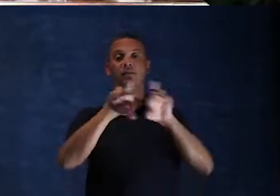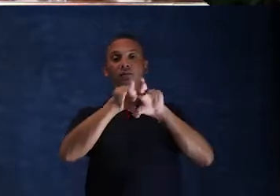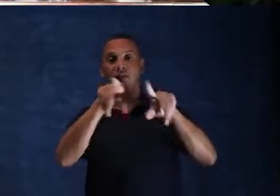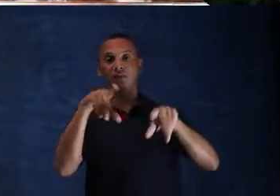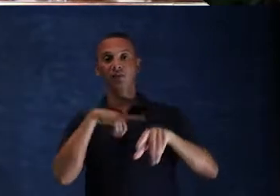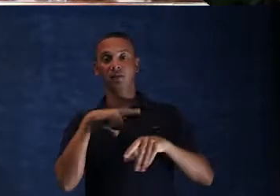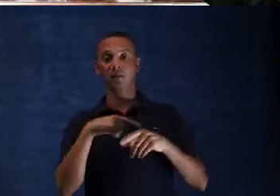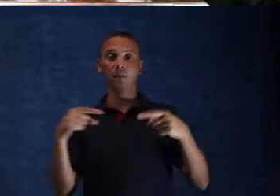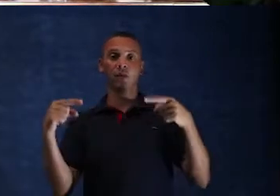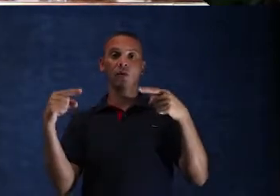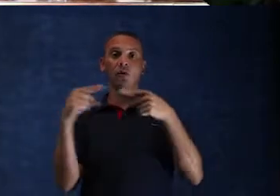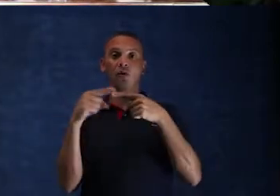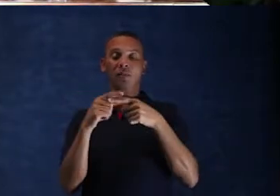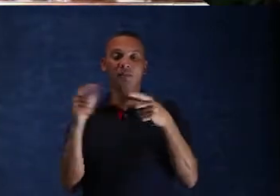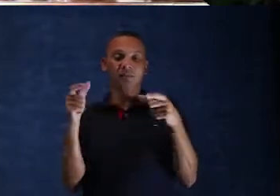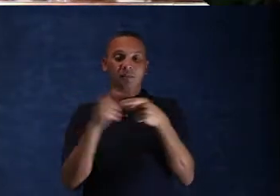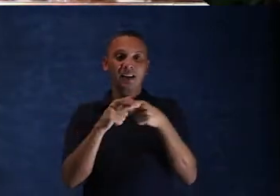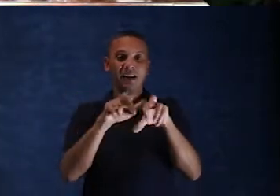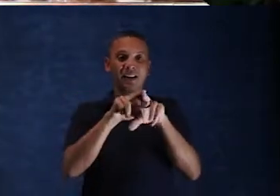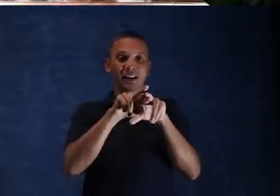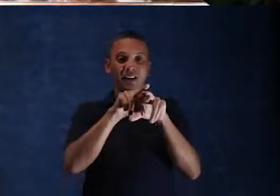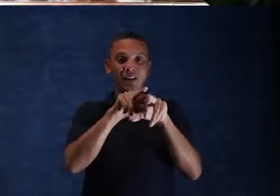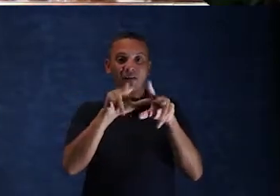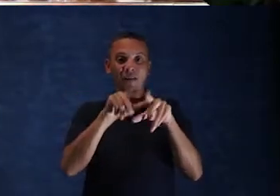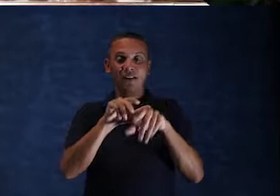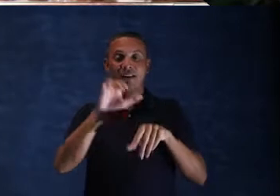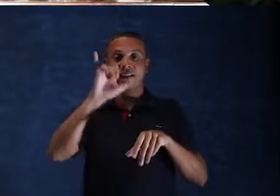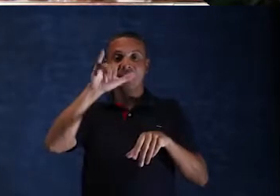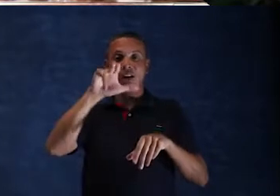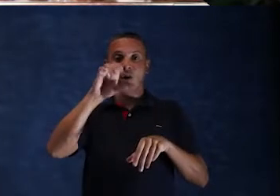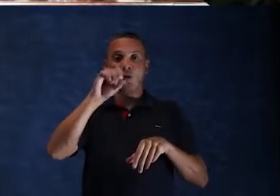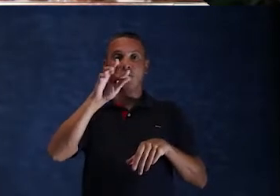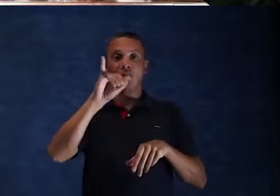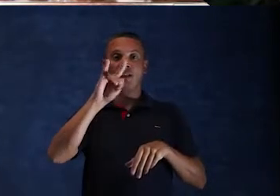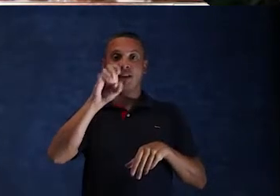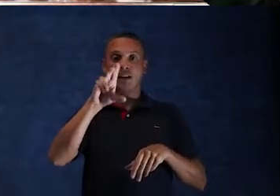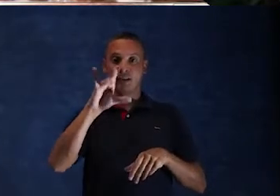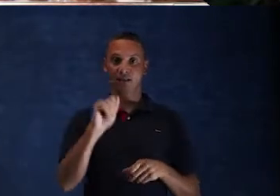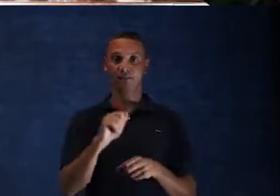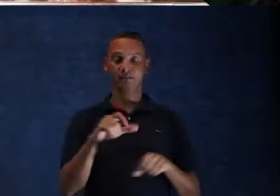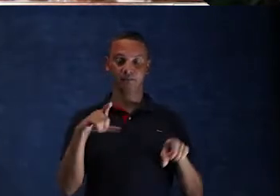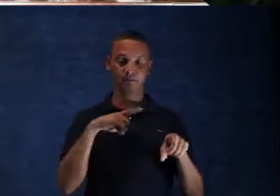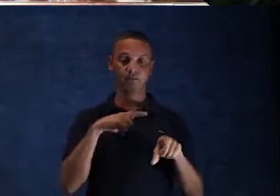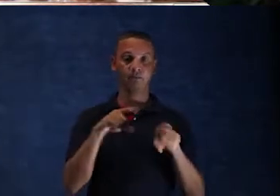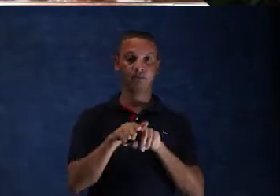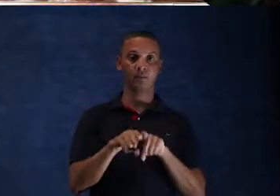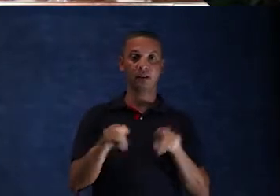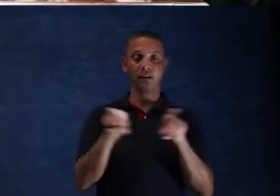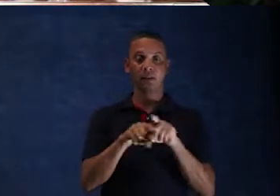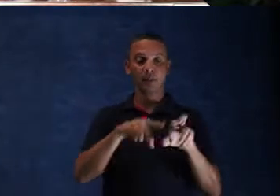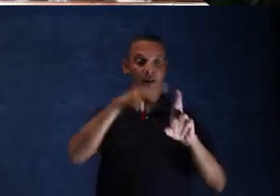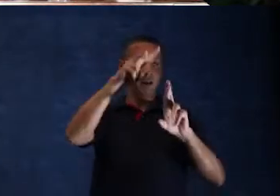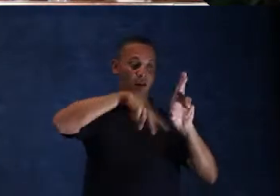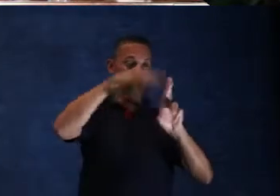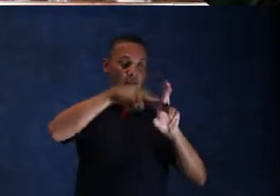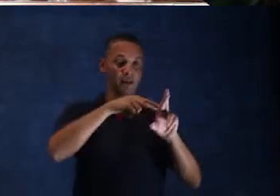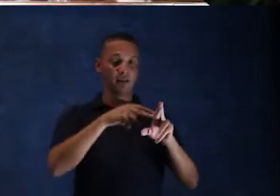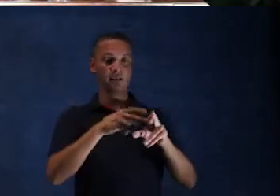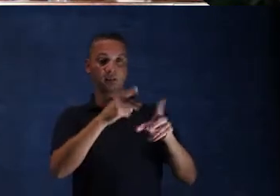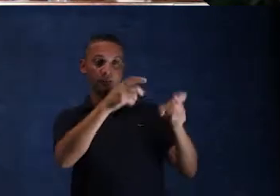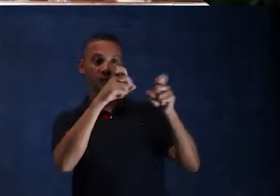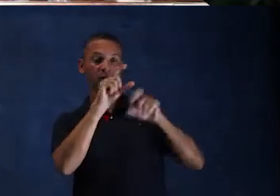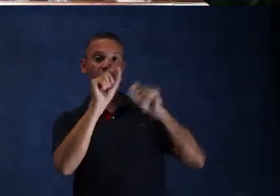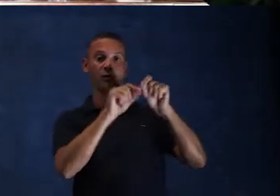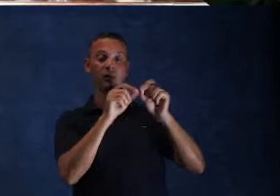habitantes, marcado por suas pequenas e mortais inconfidências. Tecida de referências factuais, a trama